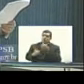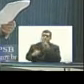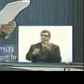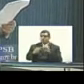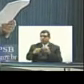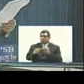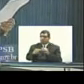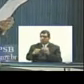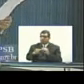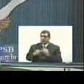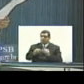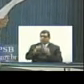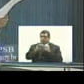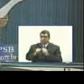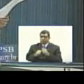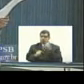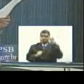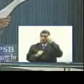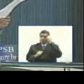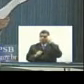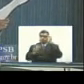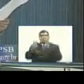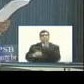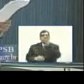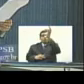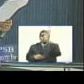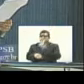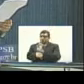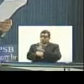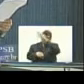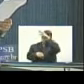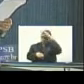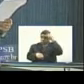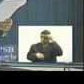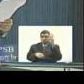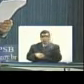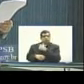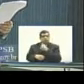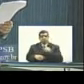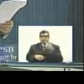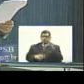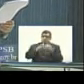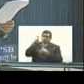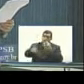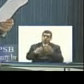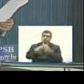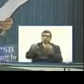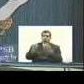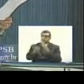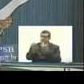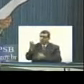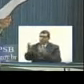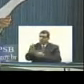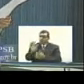esse discurso para que possamos refletir sobre o futuro do Estado do Amazonas e do nosso povo no momento de esvaziamento do modelo